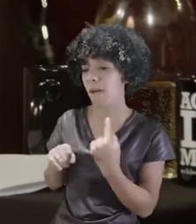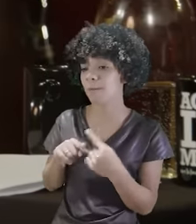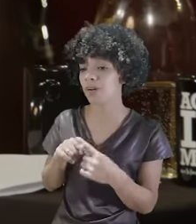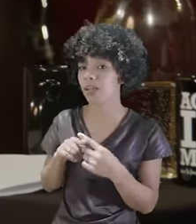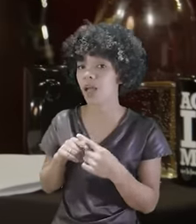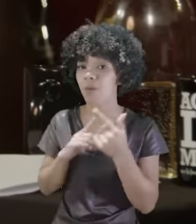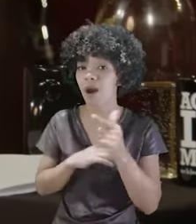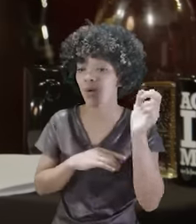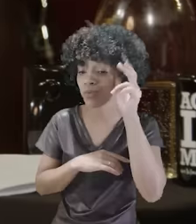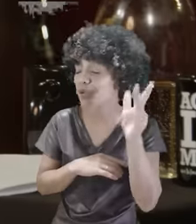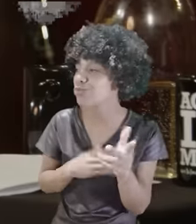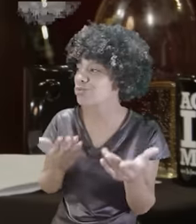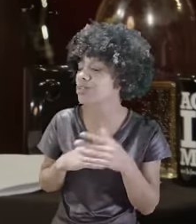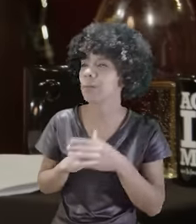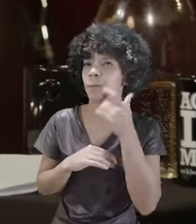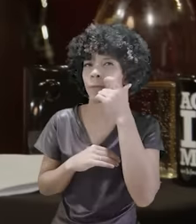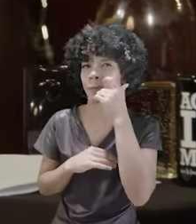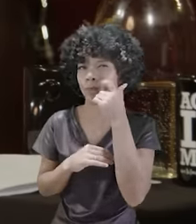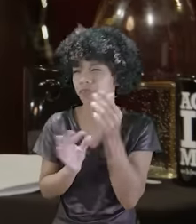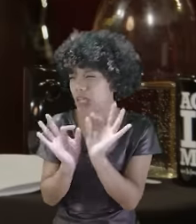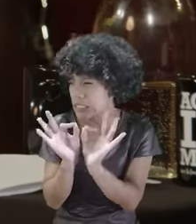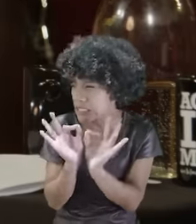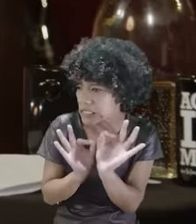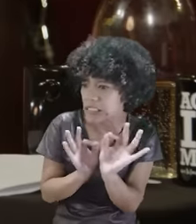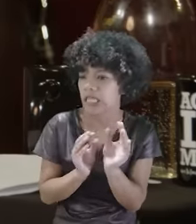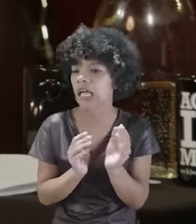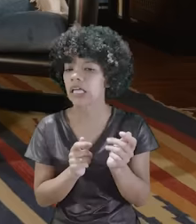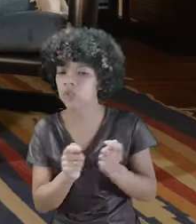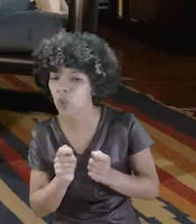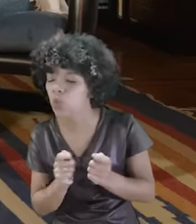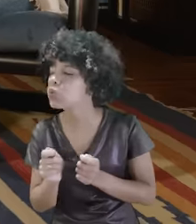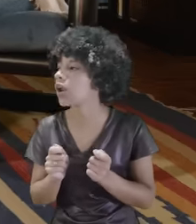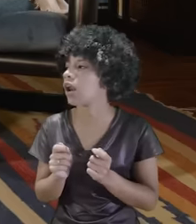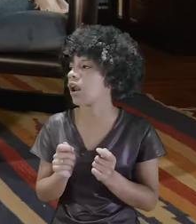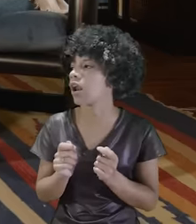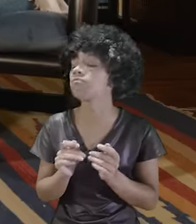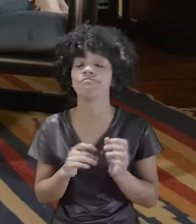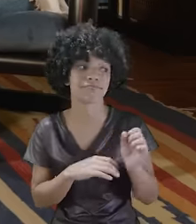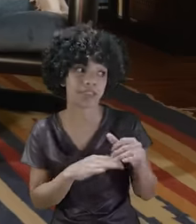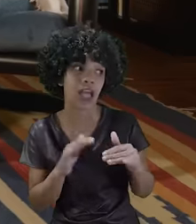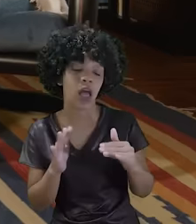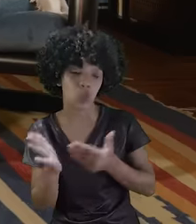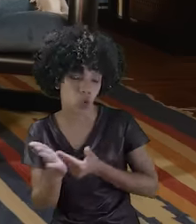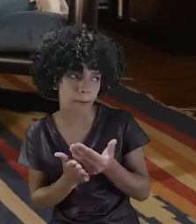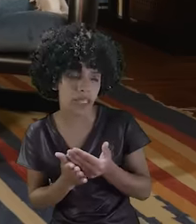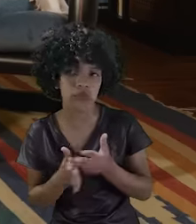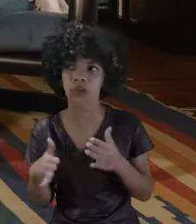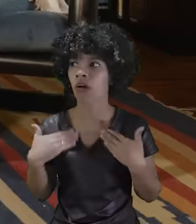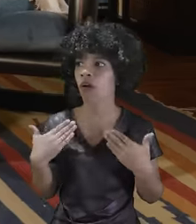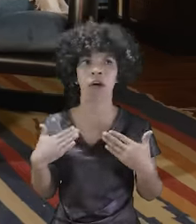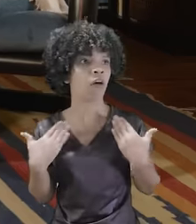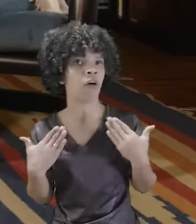você vai para uma outra cultura você vai um pouquinho sendo mais flexível e até no começo fiquei